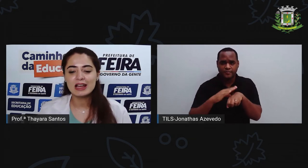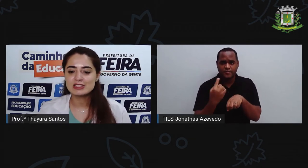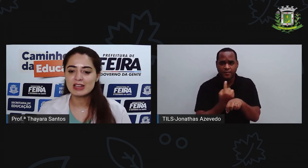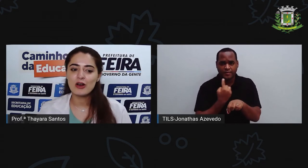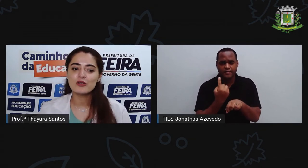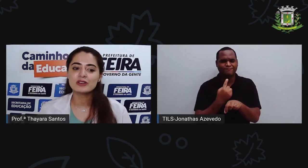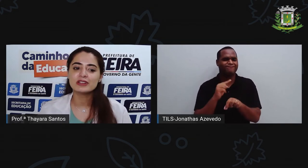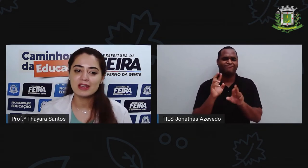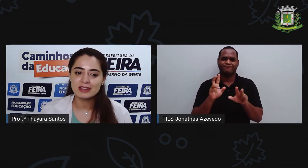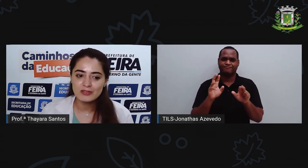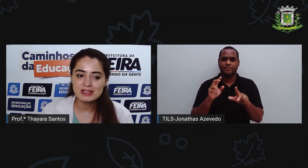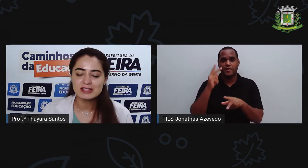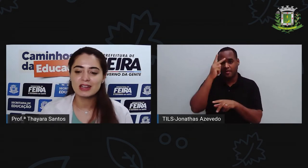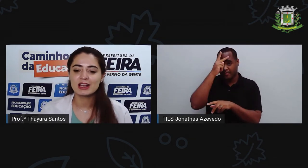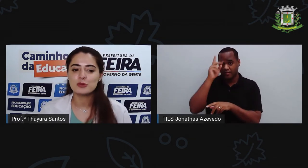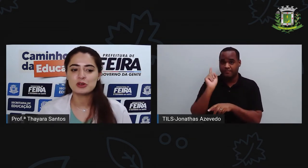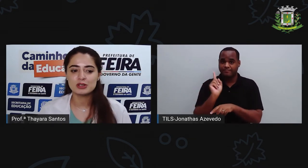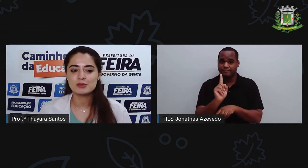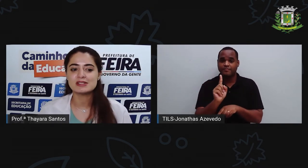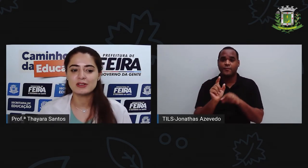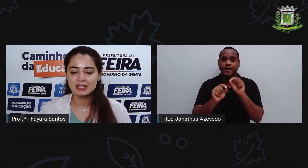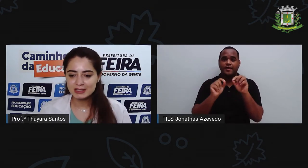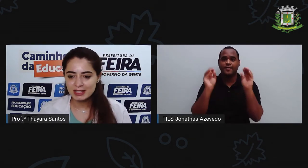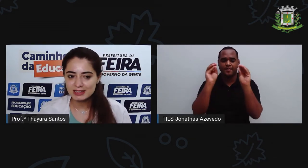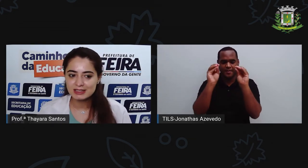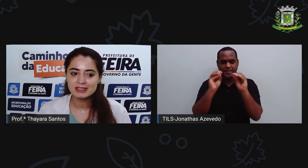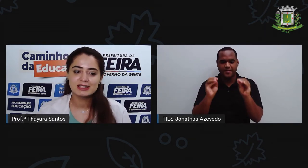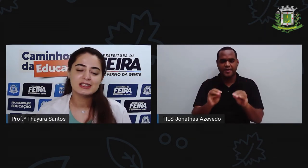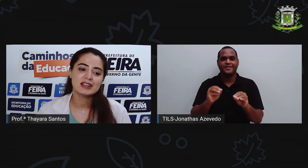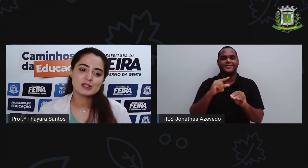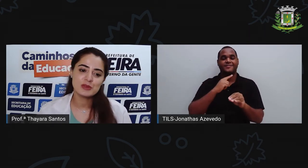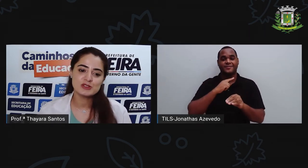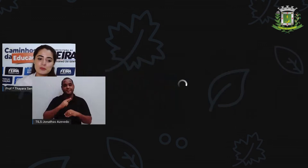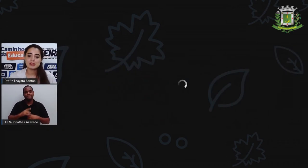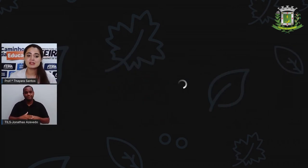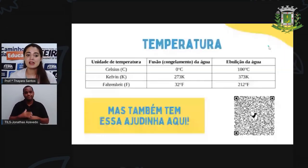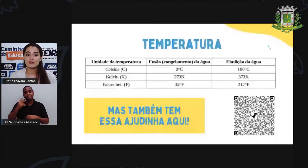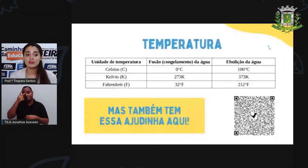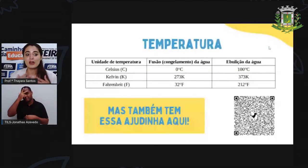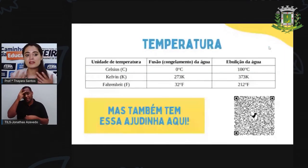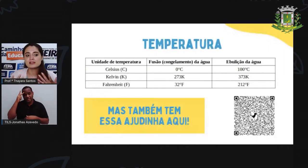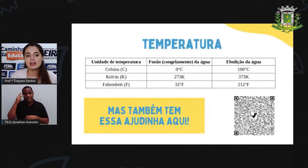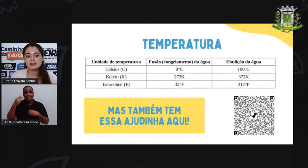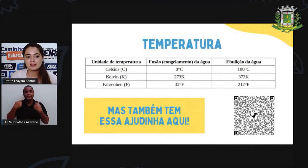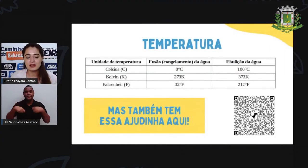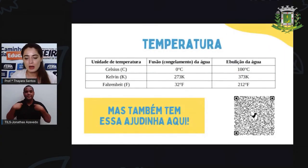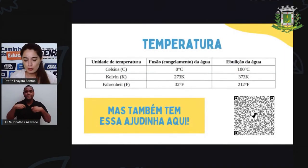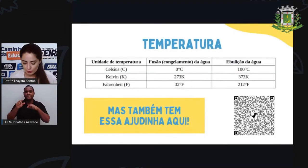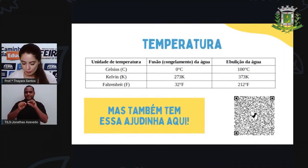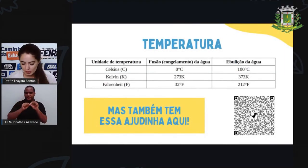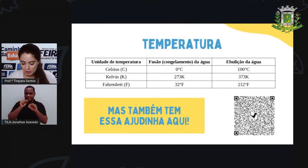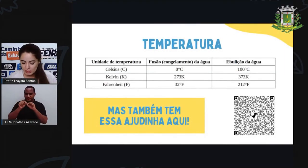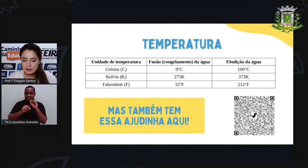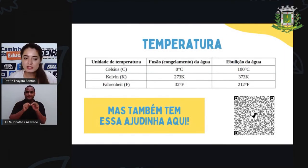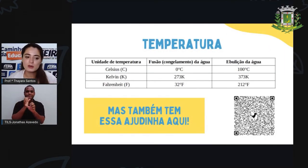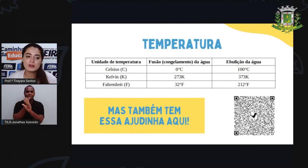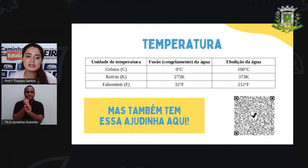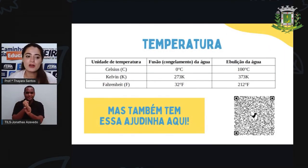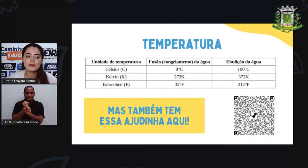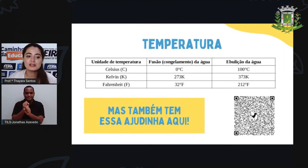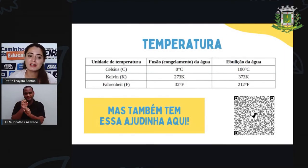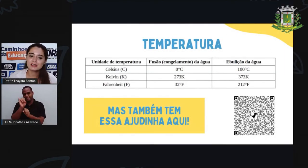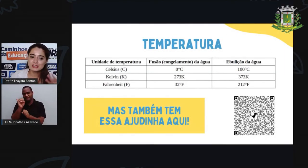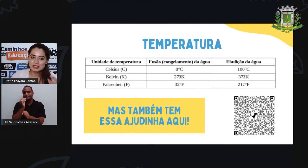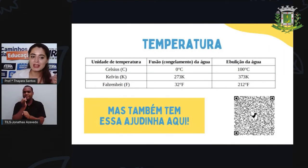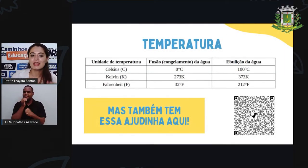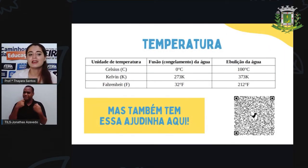na verdade, alguém teve que inserir aquela programação ali nele. E essa pessoa precisava fazer esse cálculo. Então, se ela